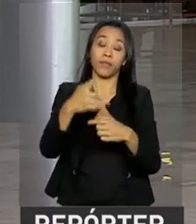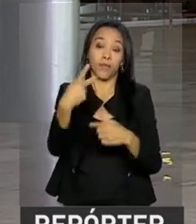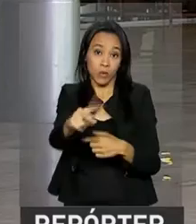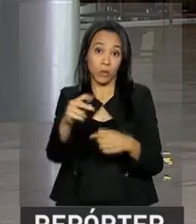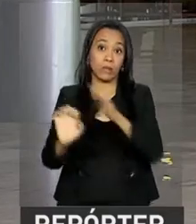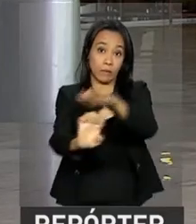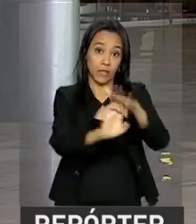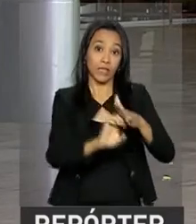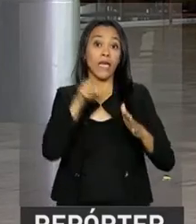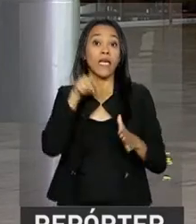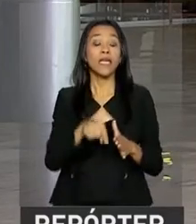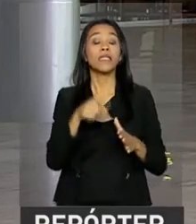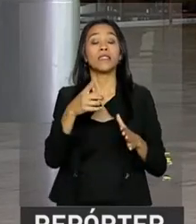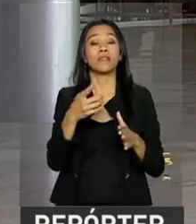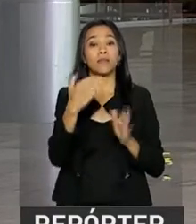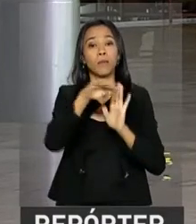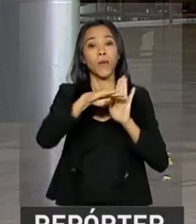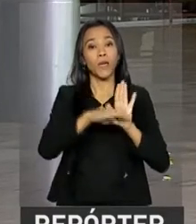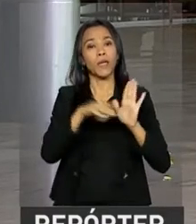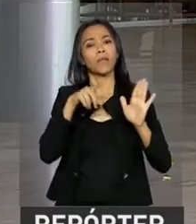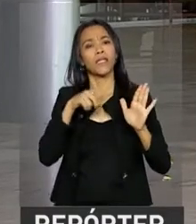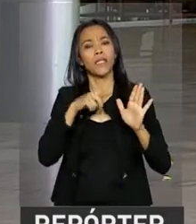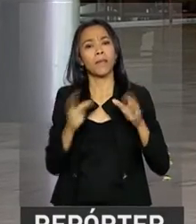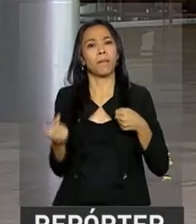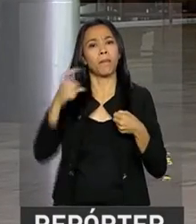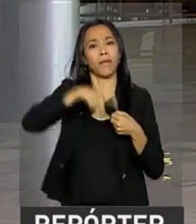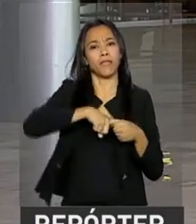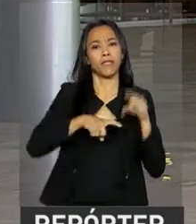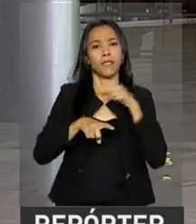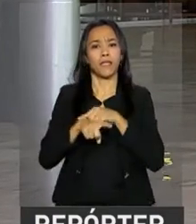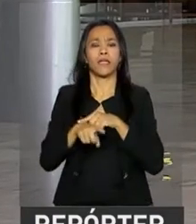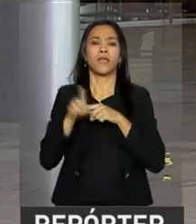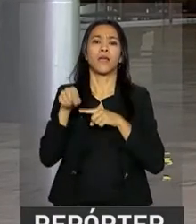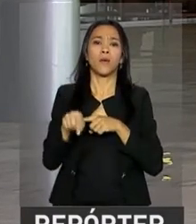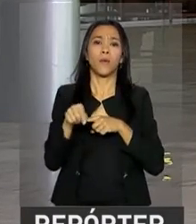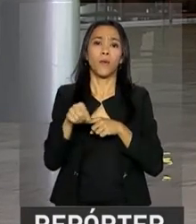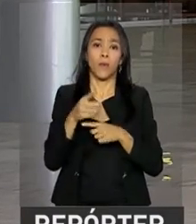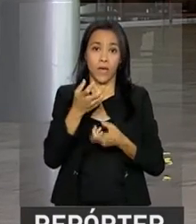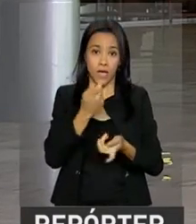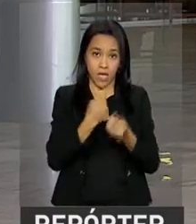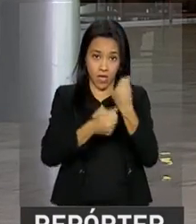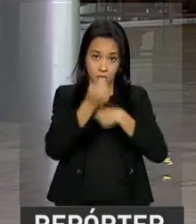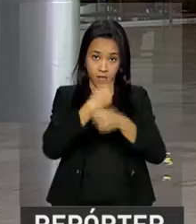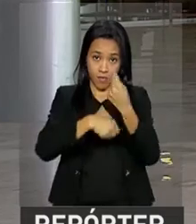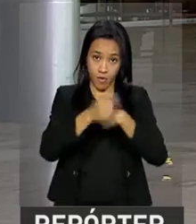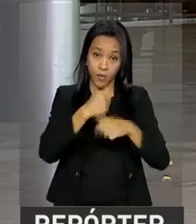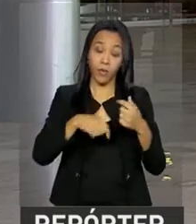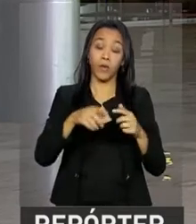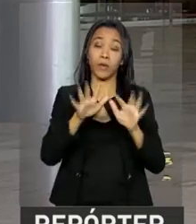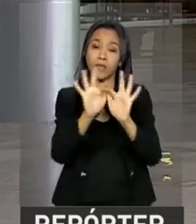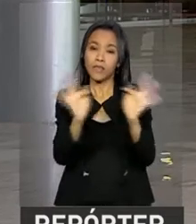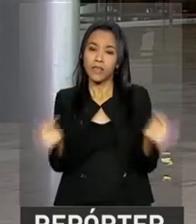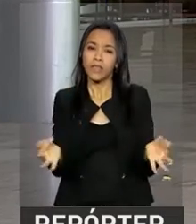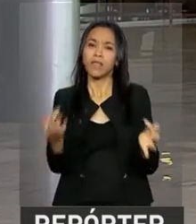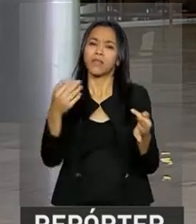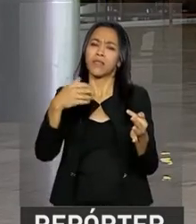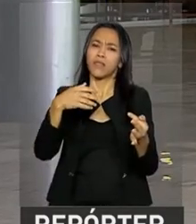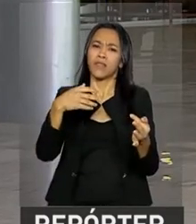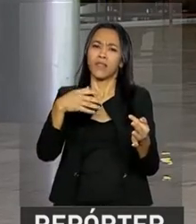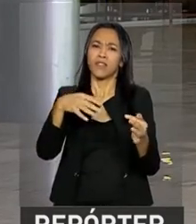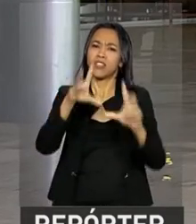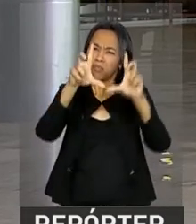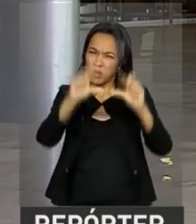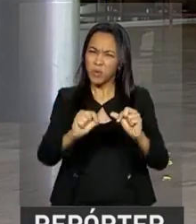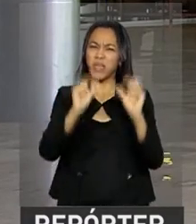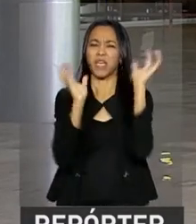com o empreendedor mais simples que significa menos burocracia mais crédito para movimentar a ir